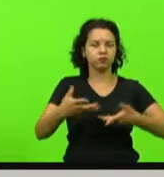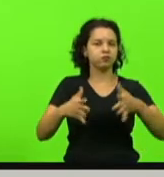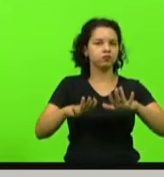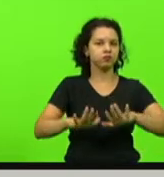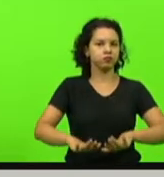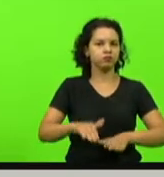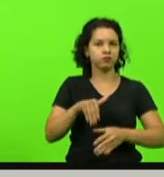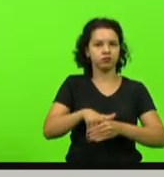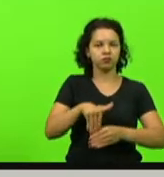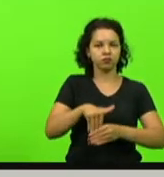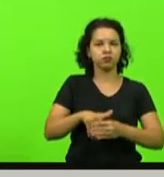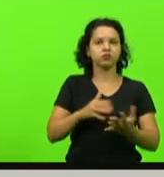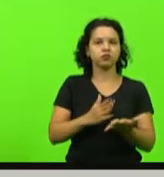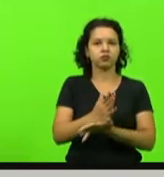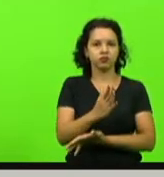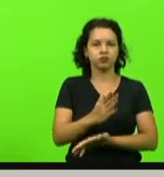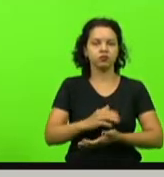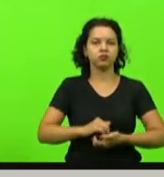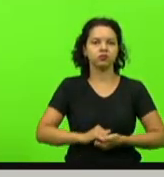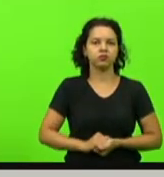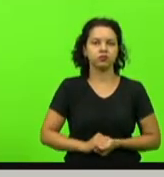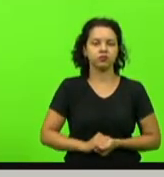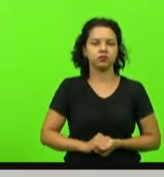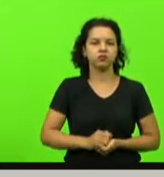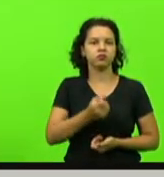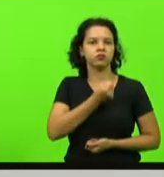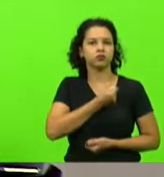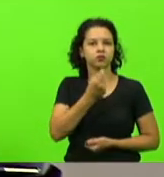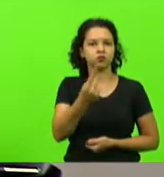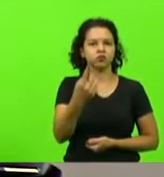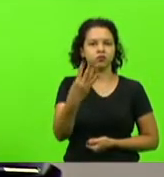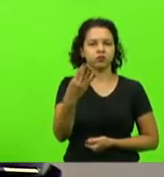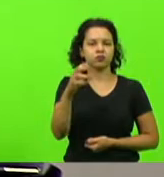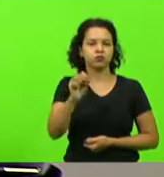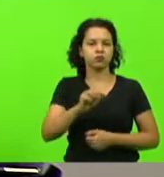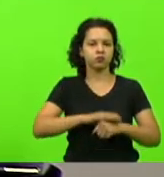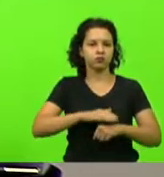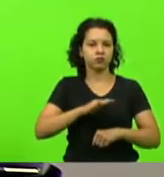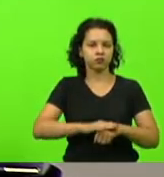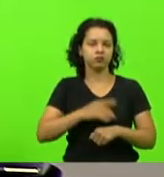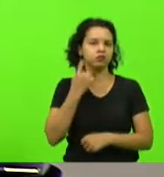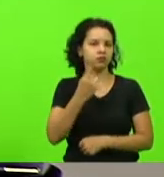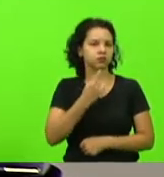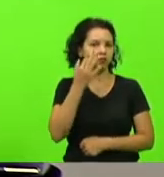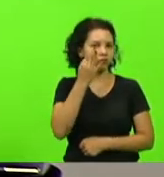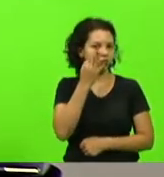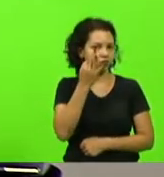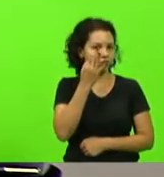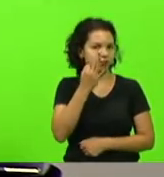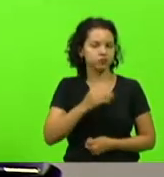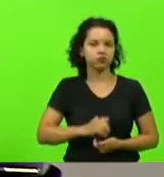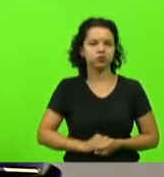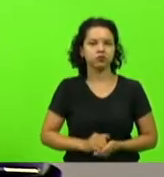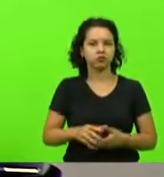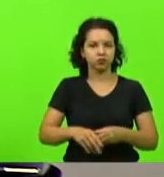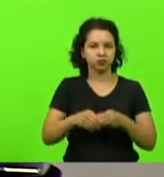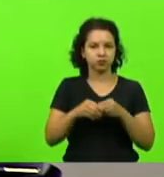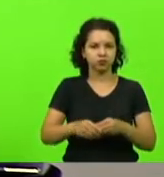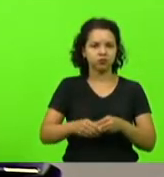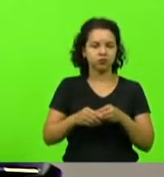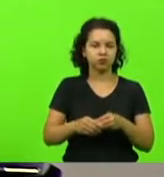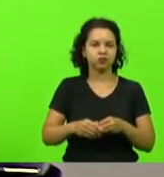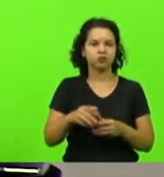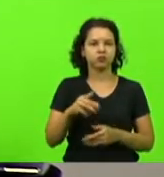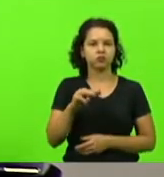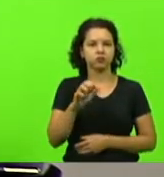em votação, está aprovado. Moção número 148, autor, deputado Felipe Estevam, cumprimentando o senhor Marcos